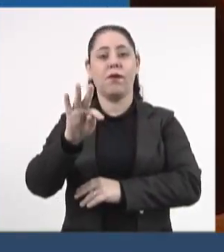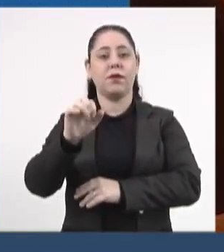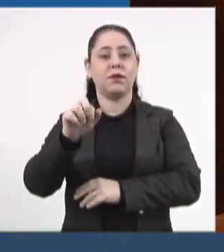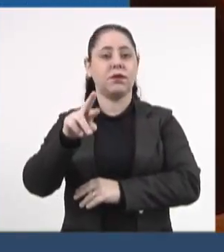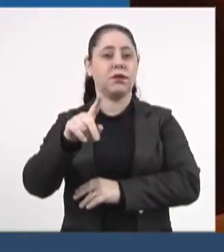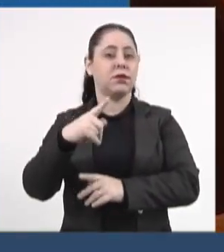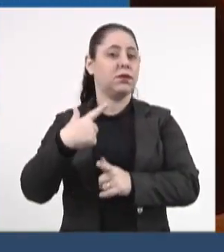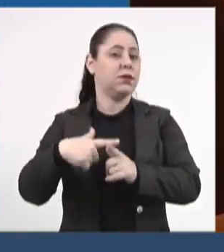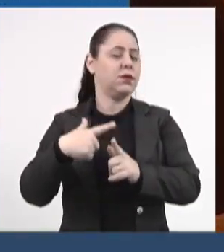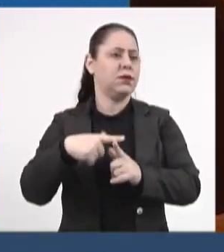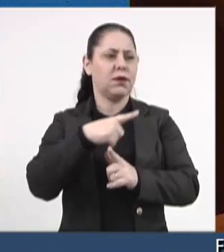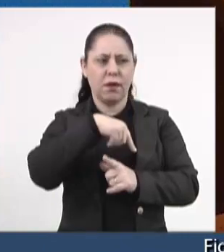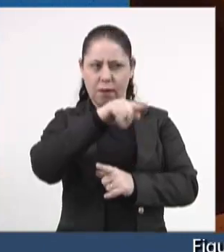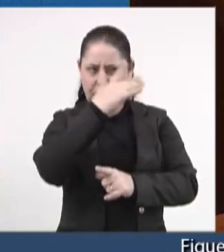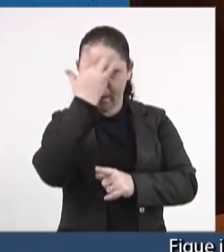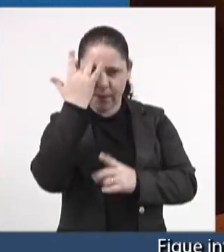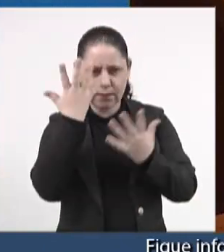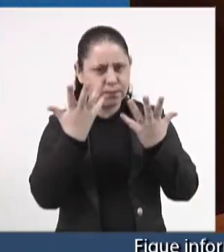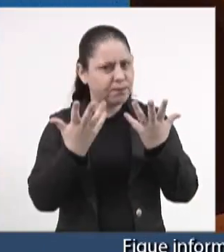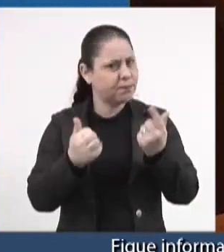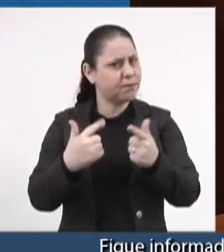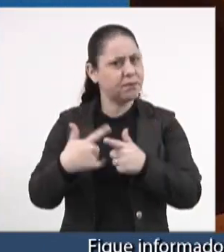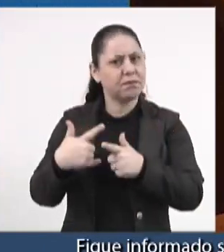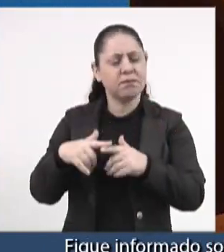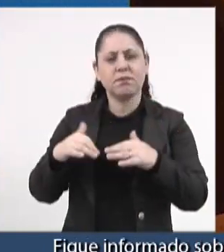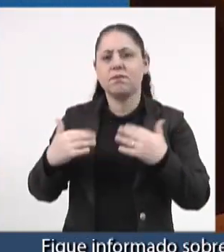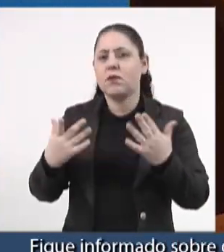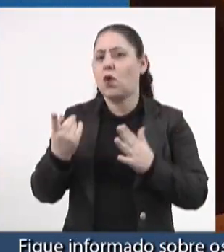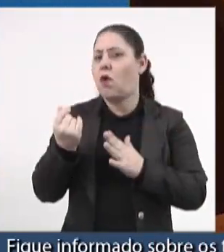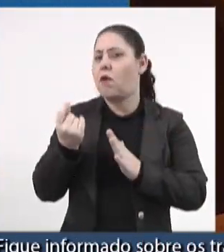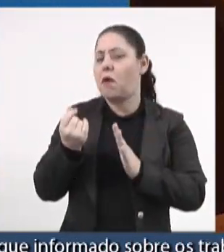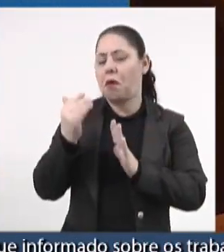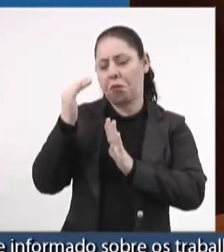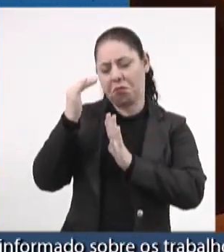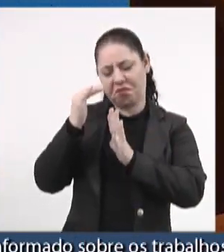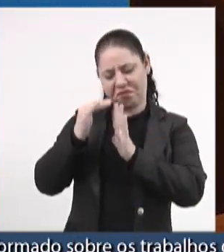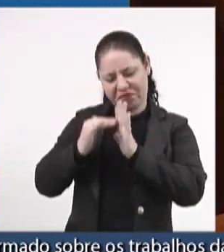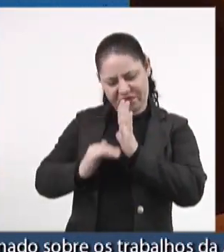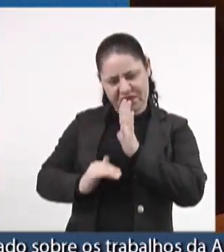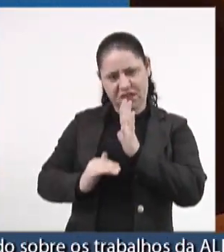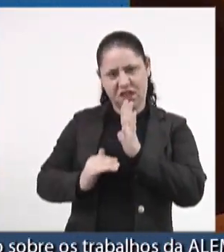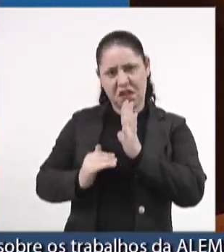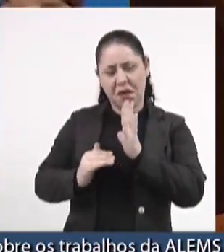as pessoas não aceitaram? Porque o valor